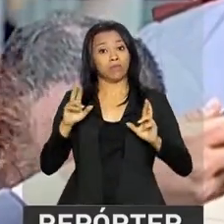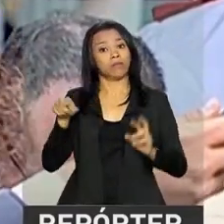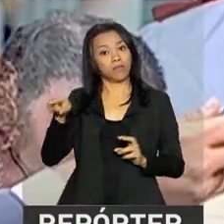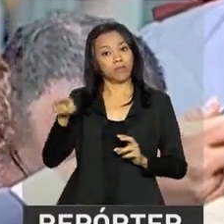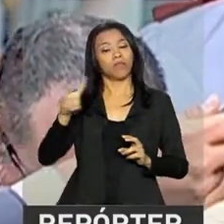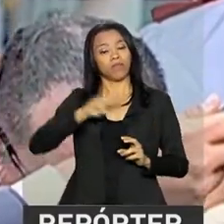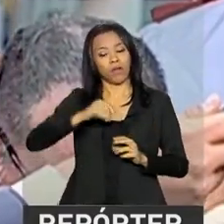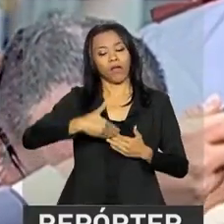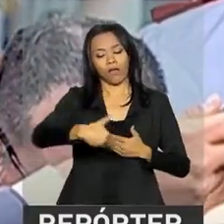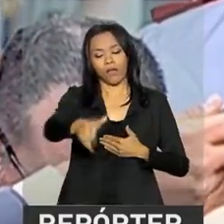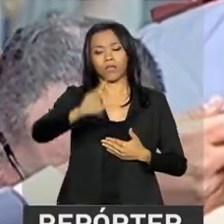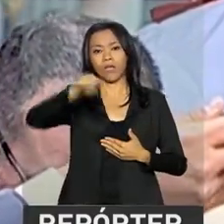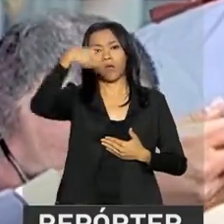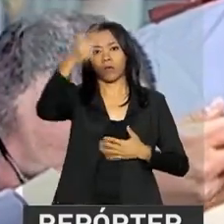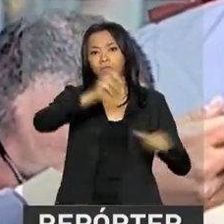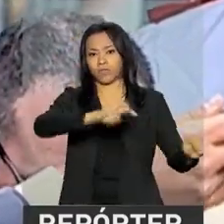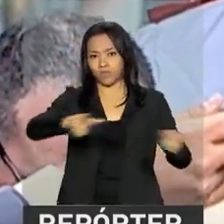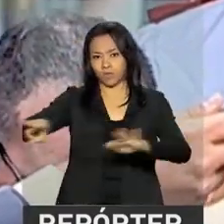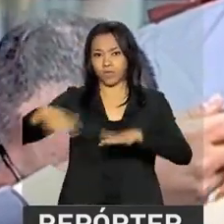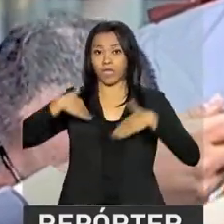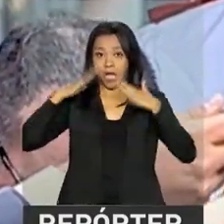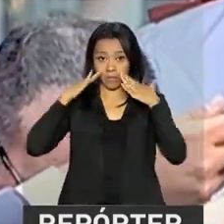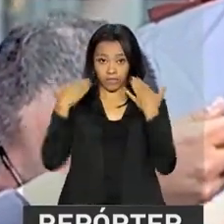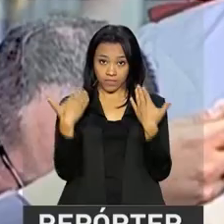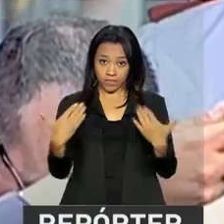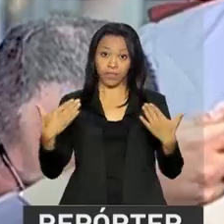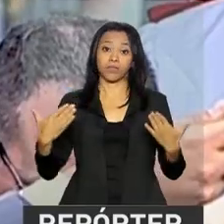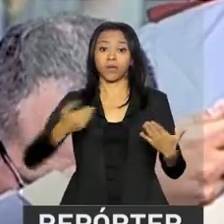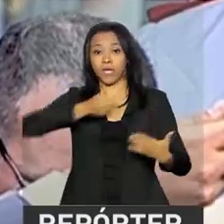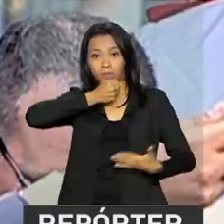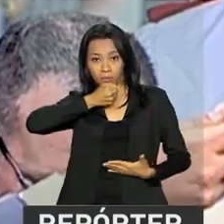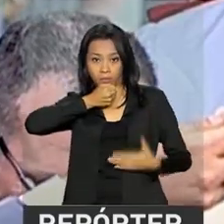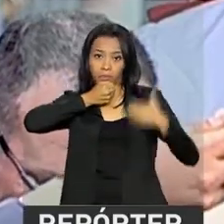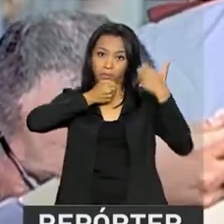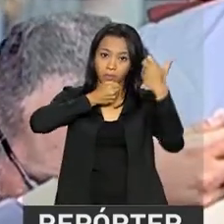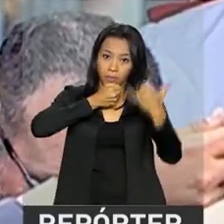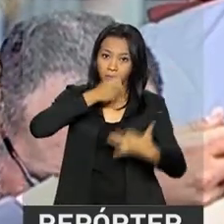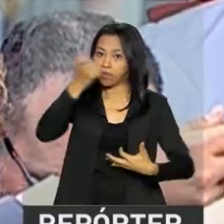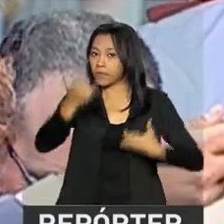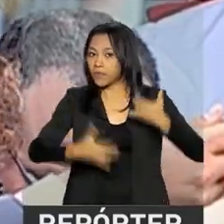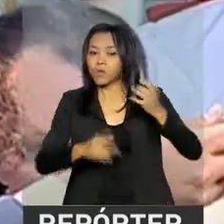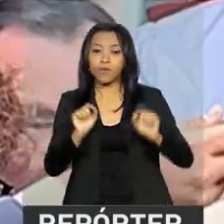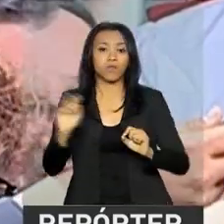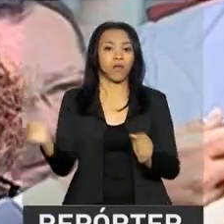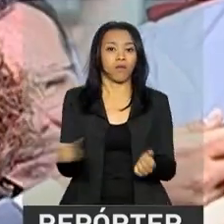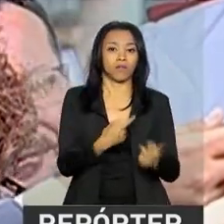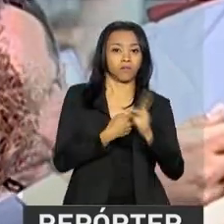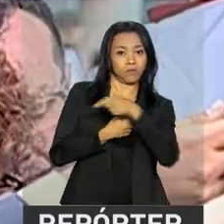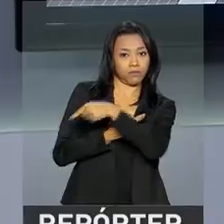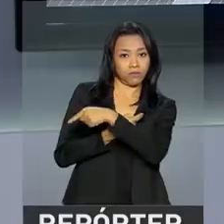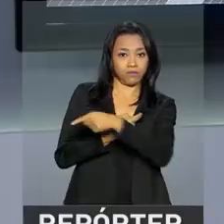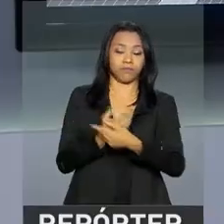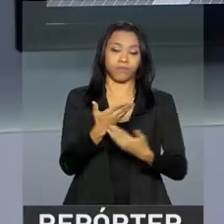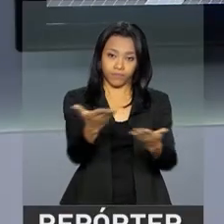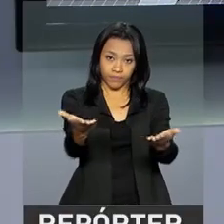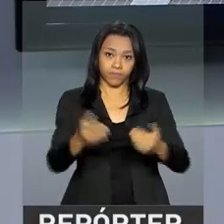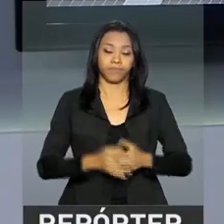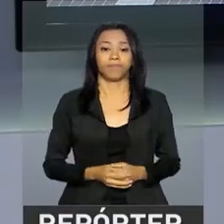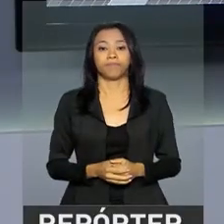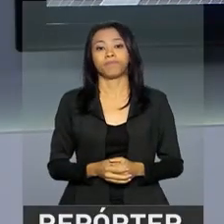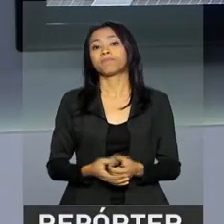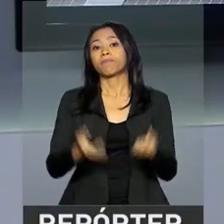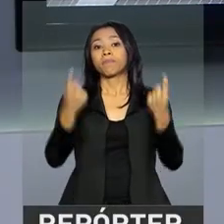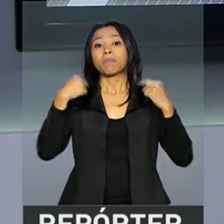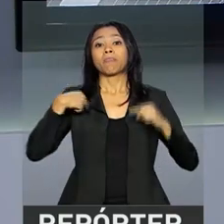estará apresentando fazendo coletiva e iniciará eu diria se um fluxo de comunicação comum com vocês e